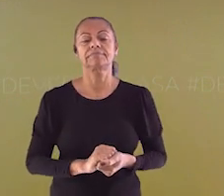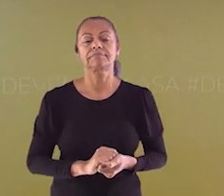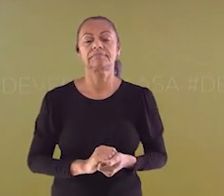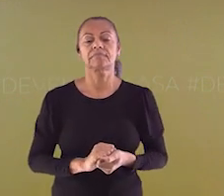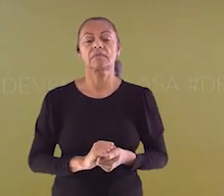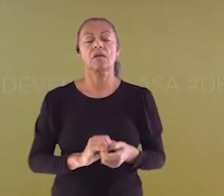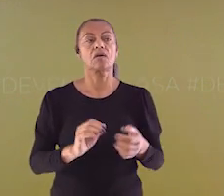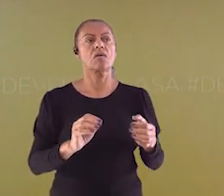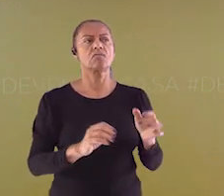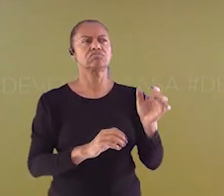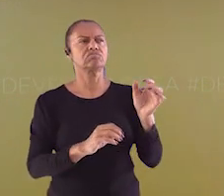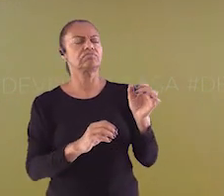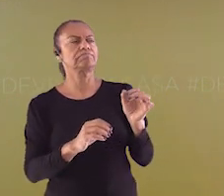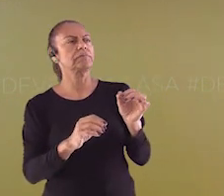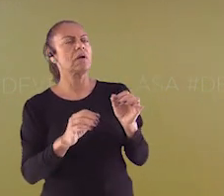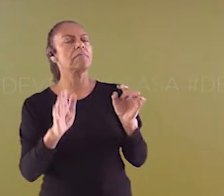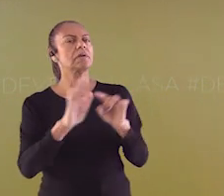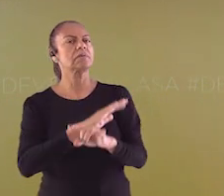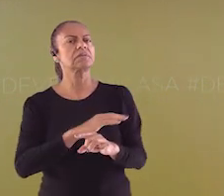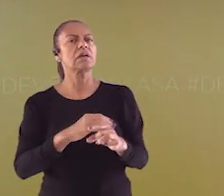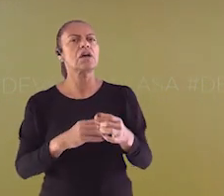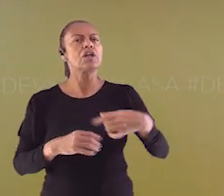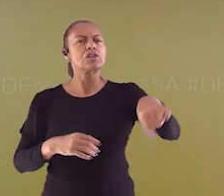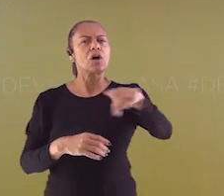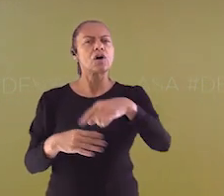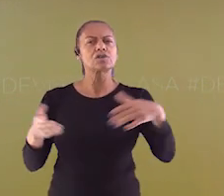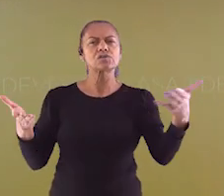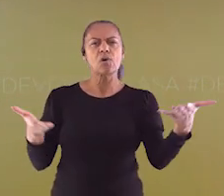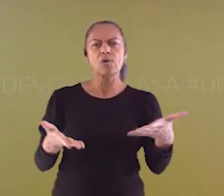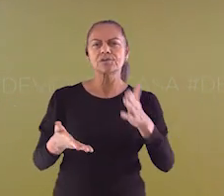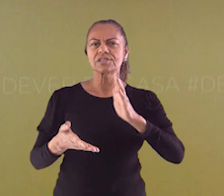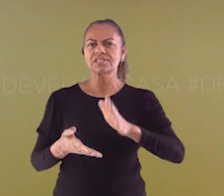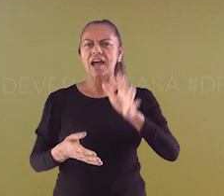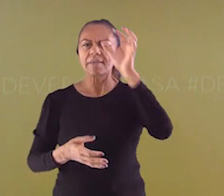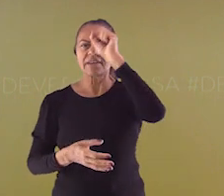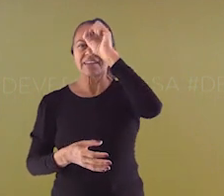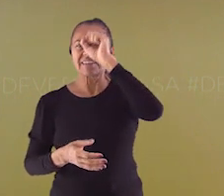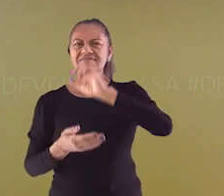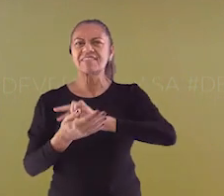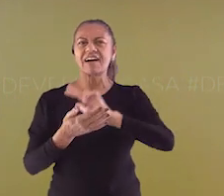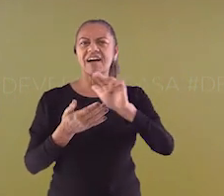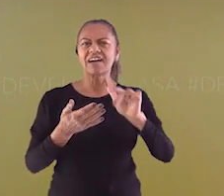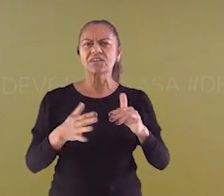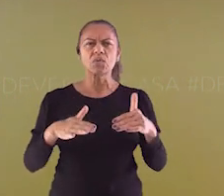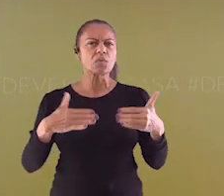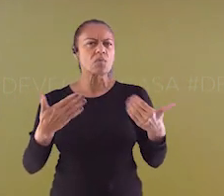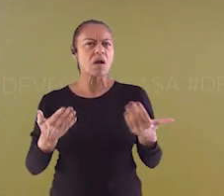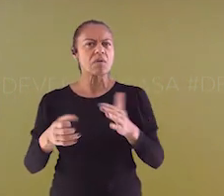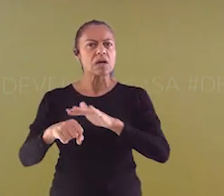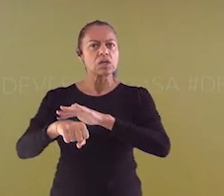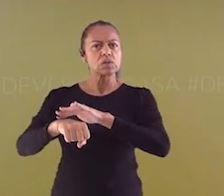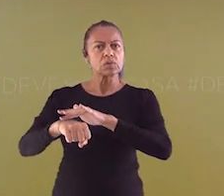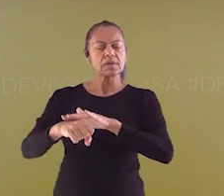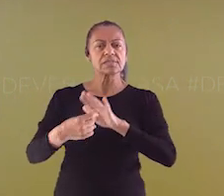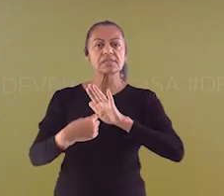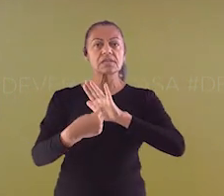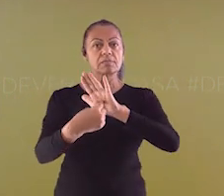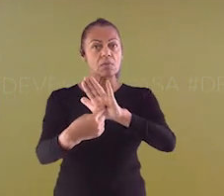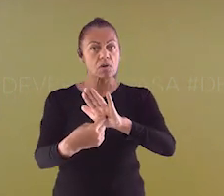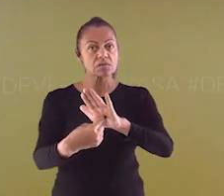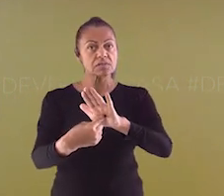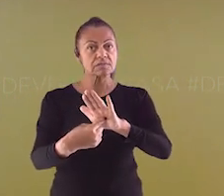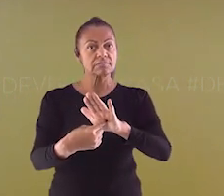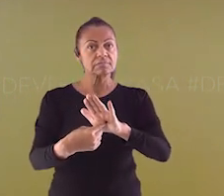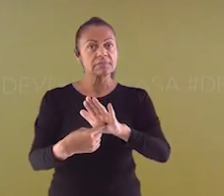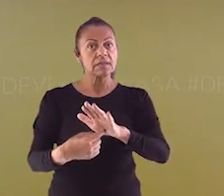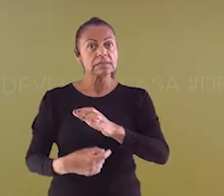quadro. Diante do que aprendemos hoje, quais são as patologias que tendem a causar um infarto ou um derrame